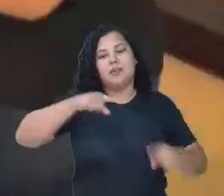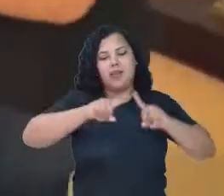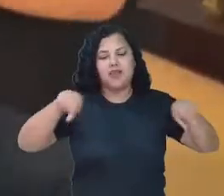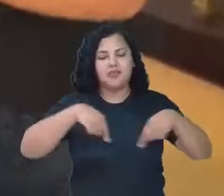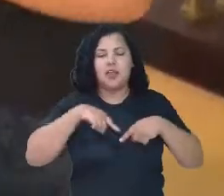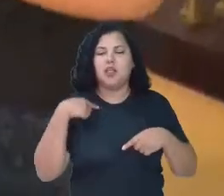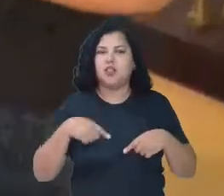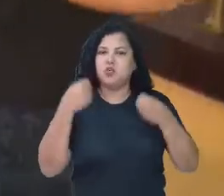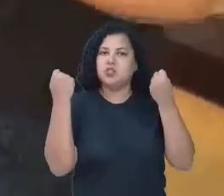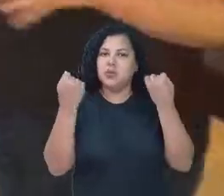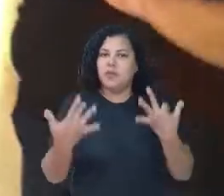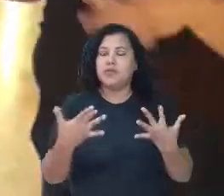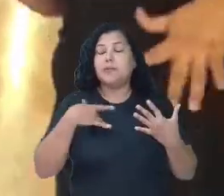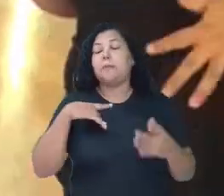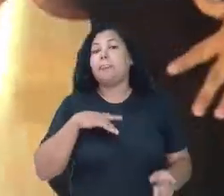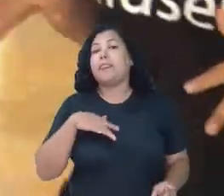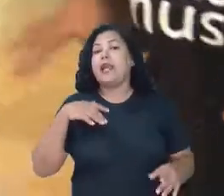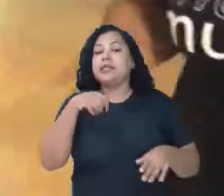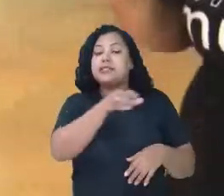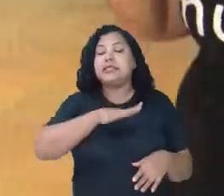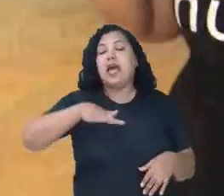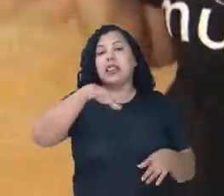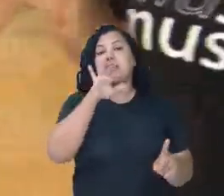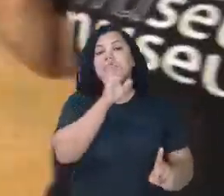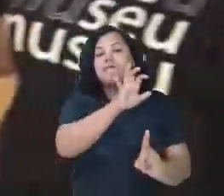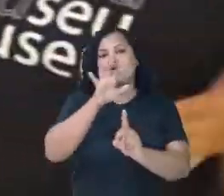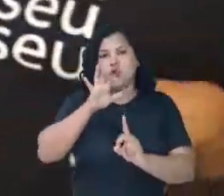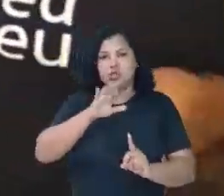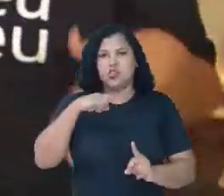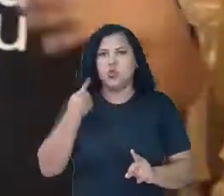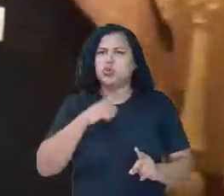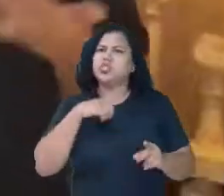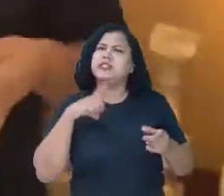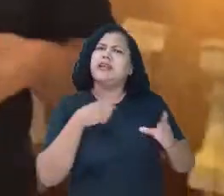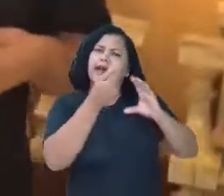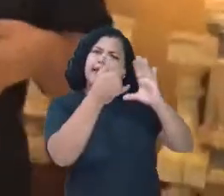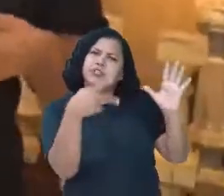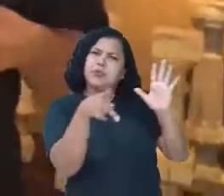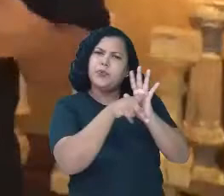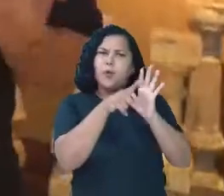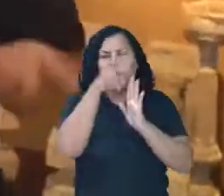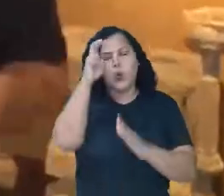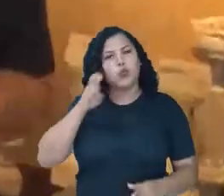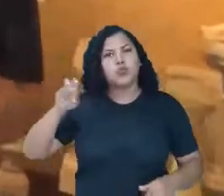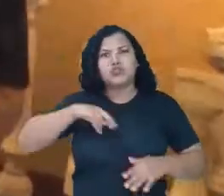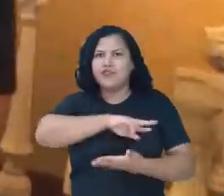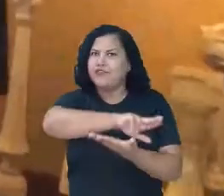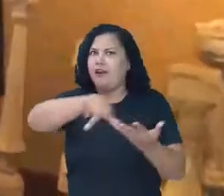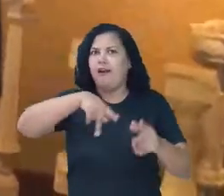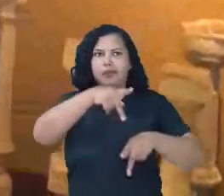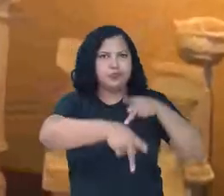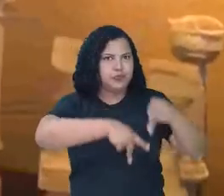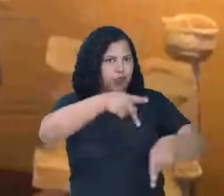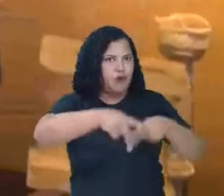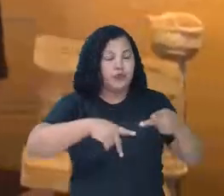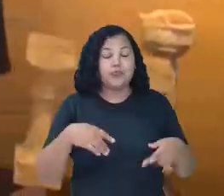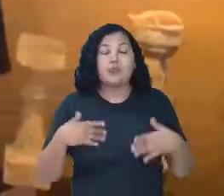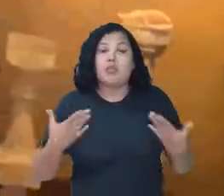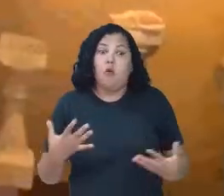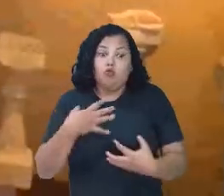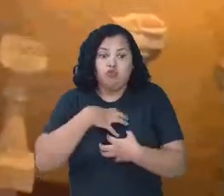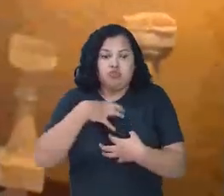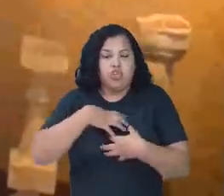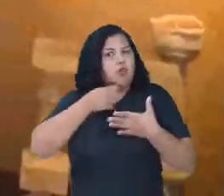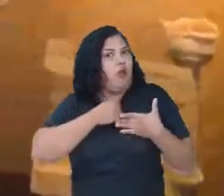de Sala das Influências. Então aqui a gente tem traços da cultura de diversos povos que de alguma forma